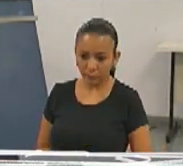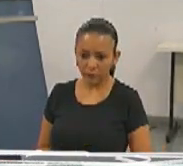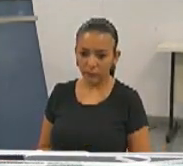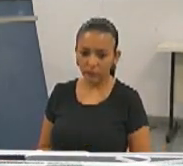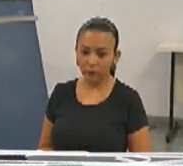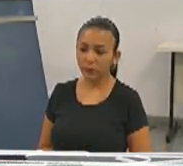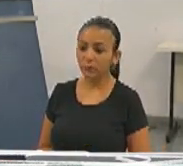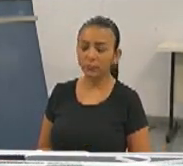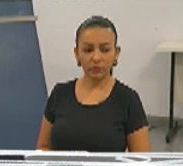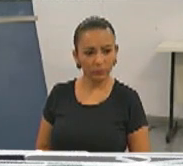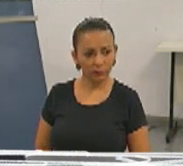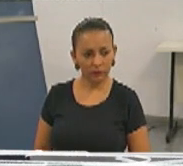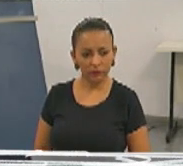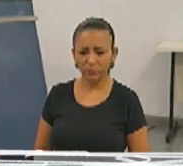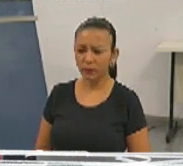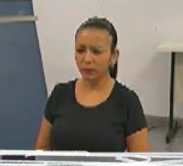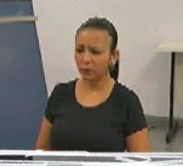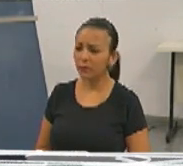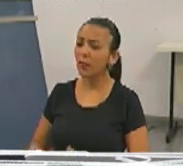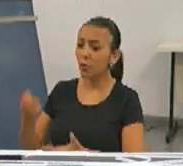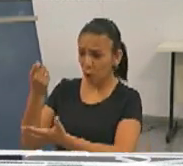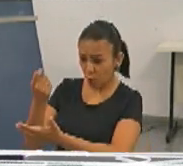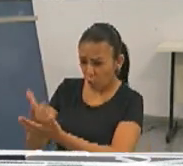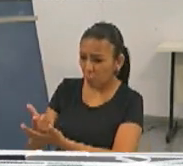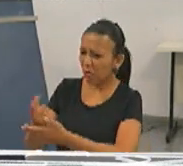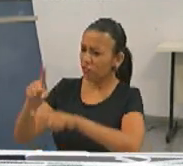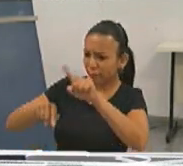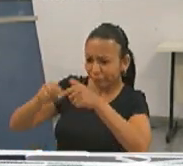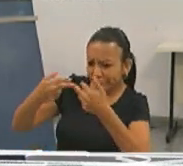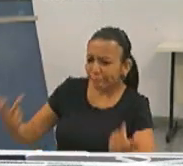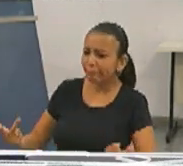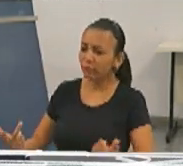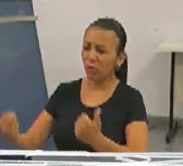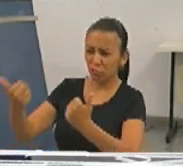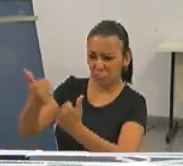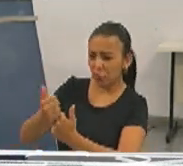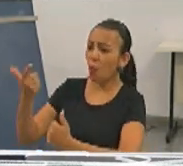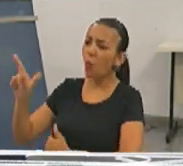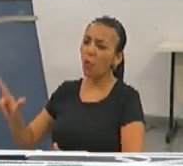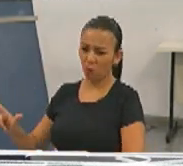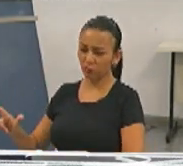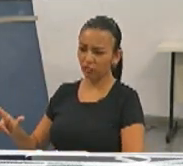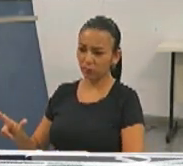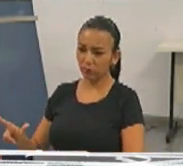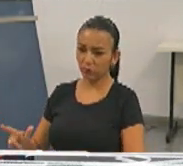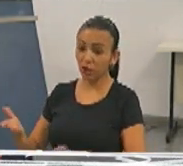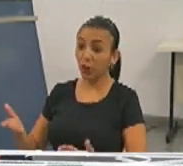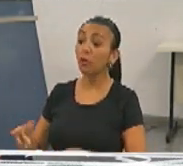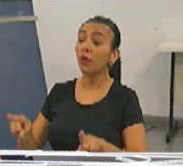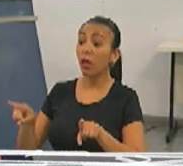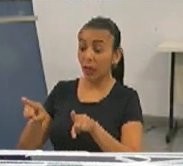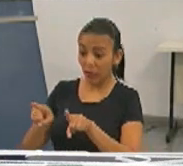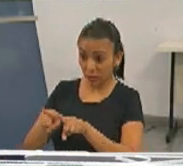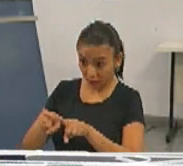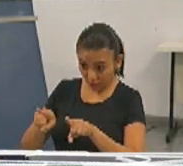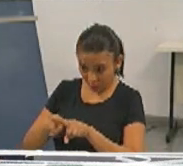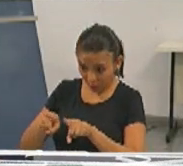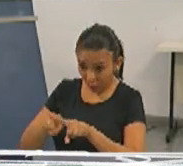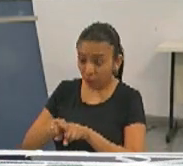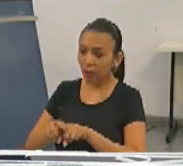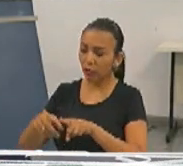De lógica e rede, compra de equipamentos, substituindo os obsoletos e a reforma da biblioteca com recursos